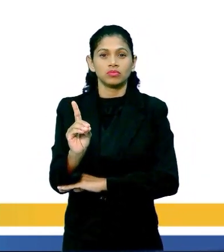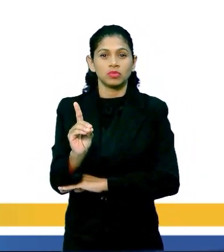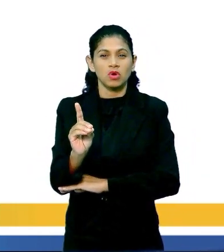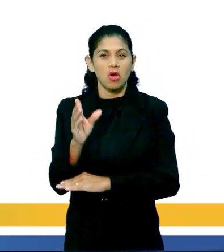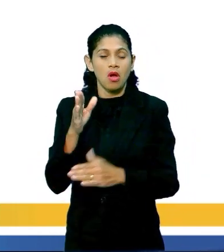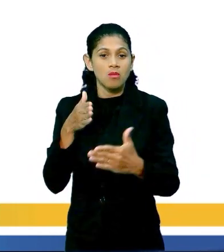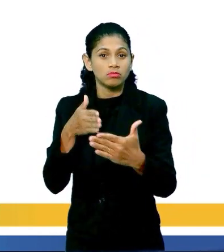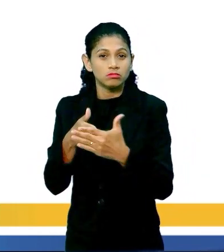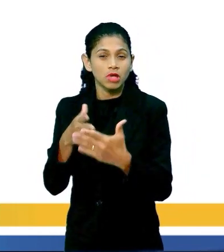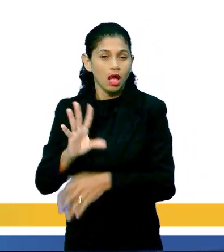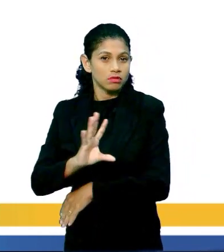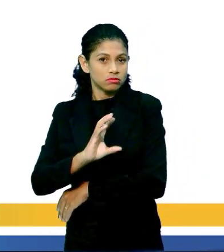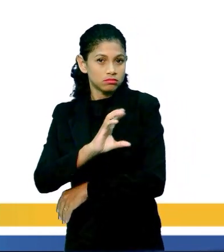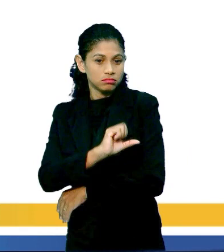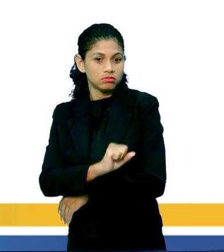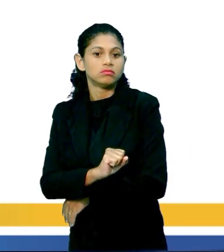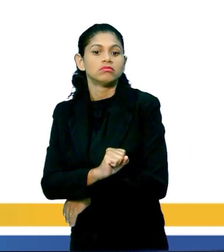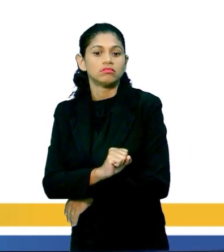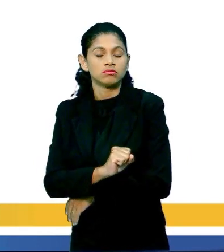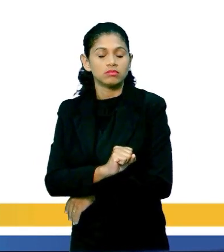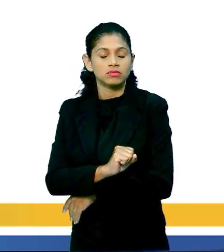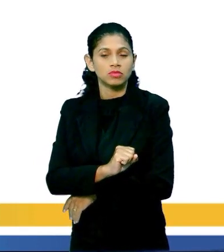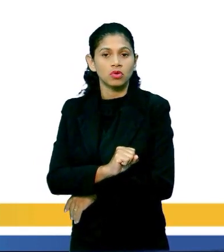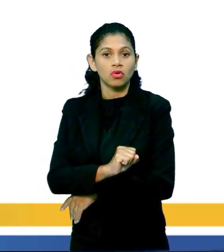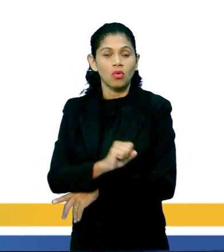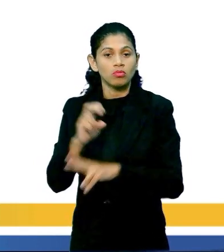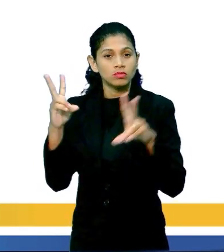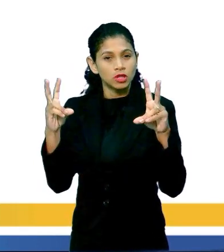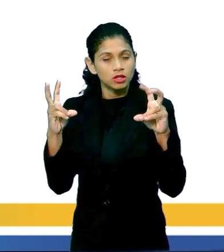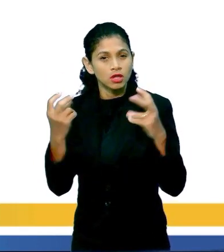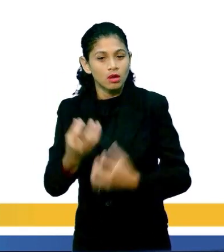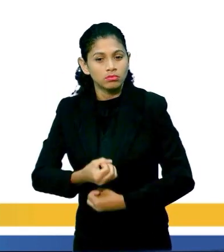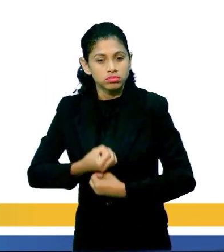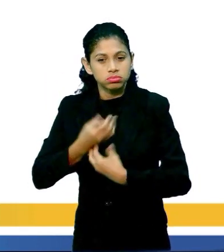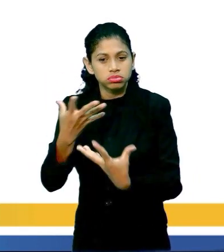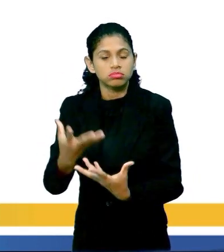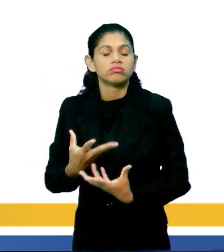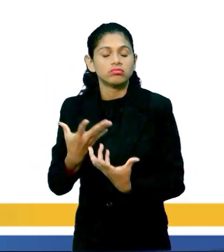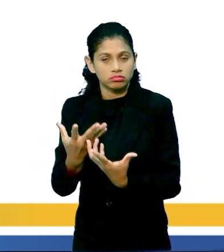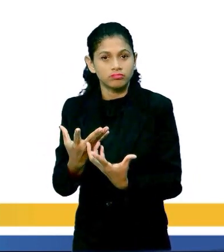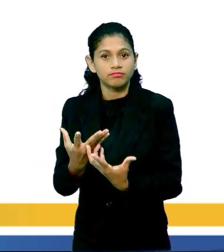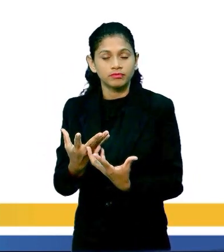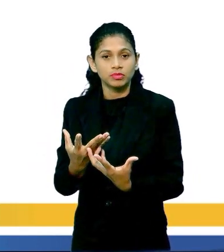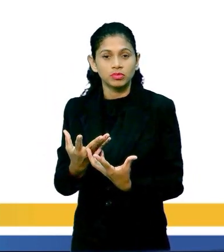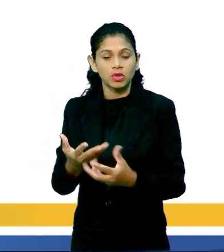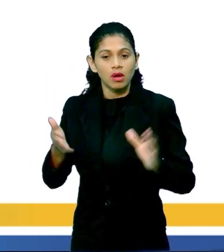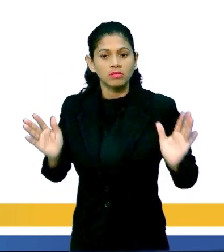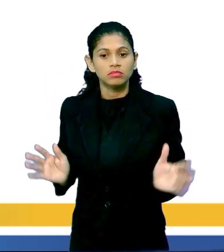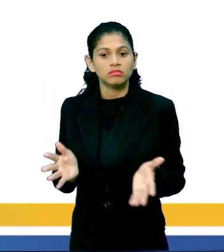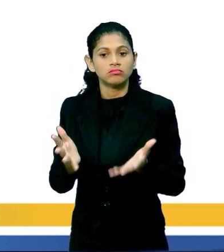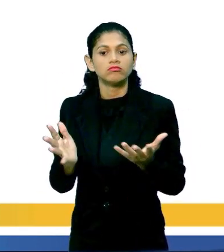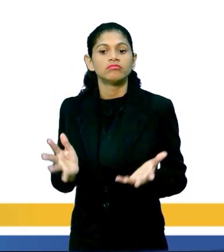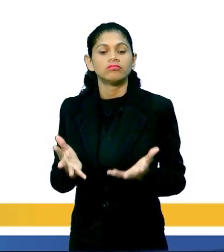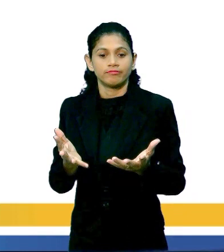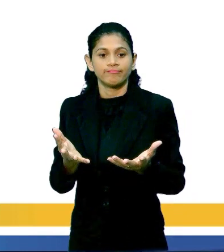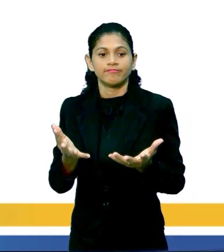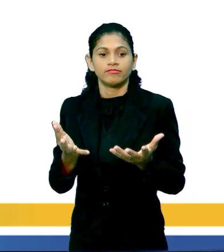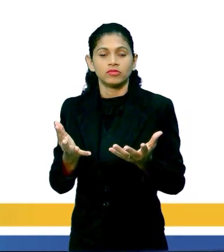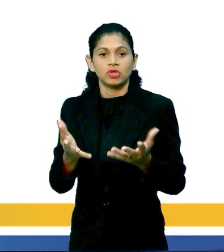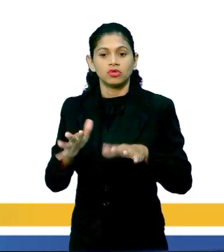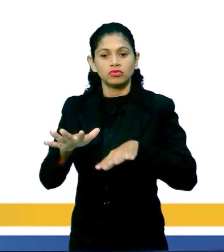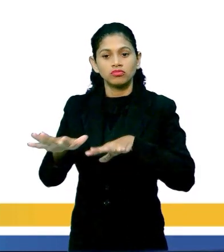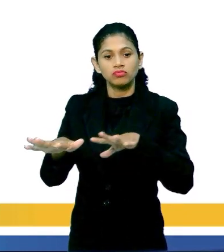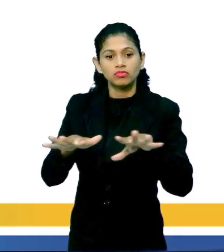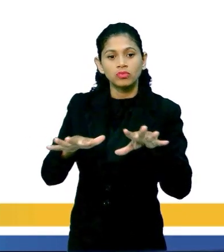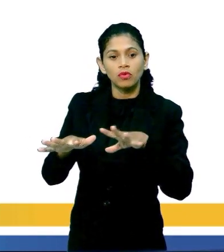amor como tema de poesia e se mostra adepto do movimento do formalismo russo do início do